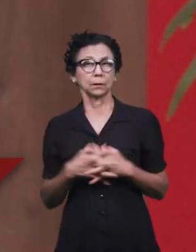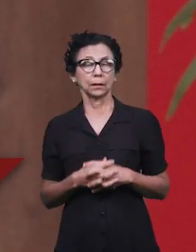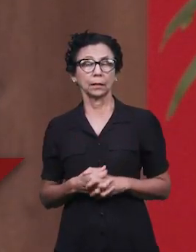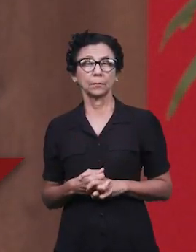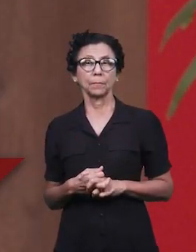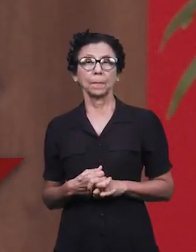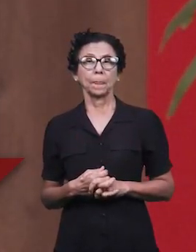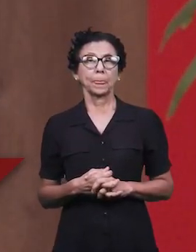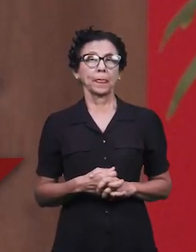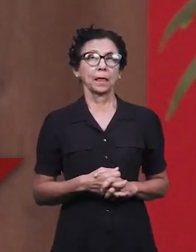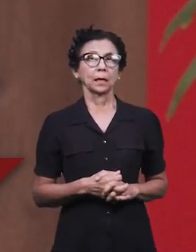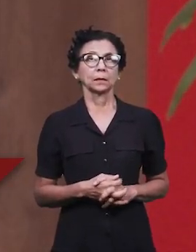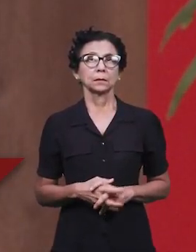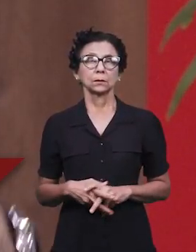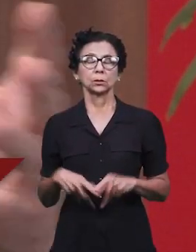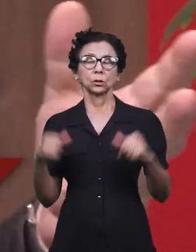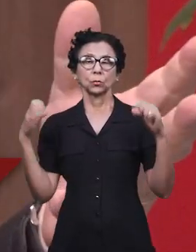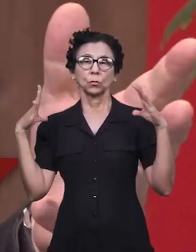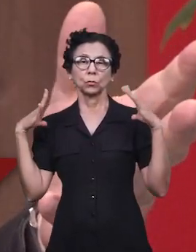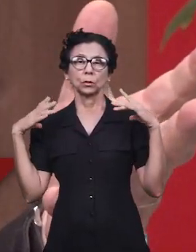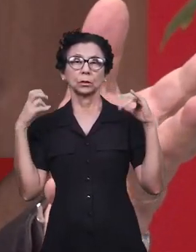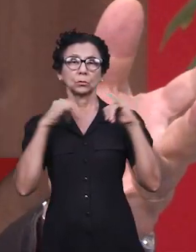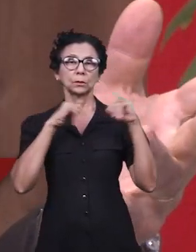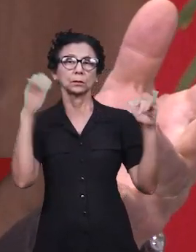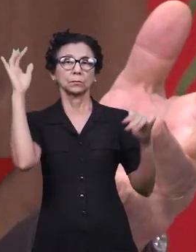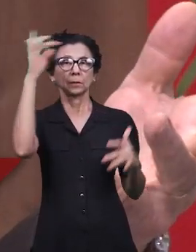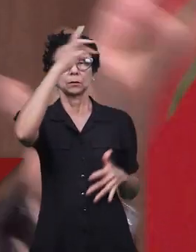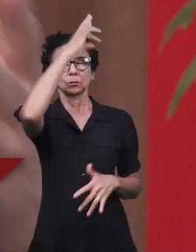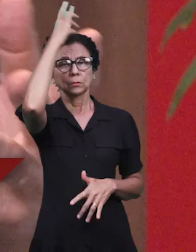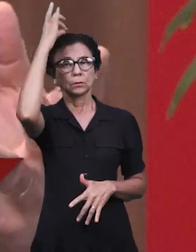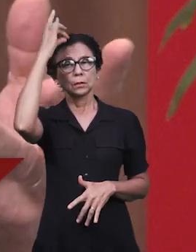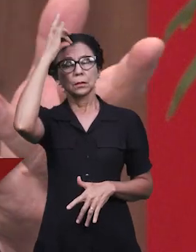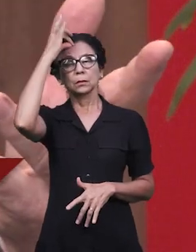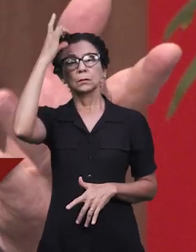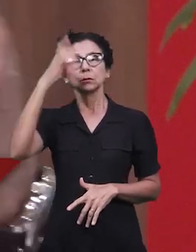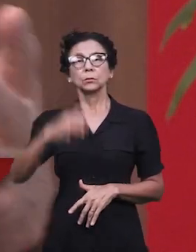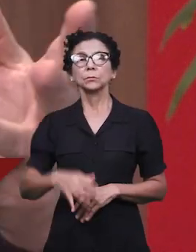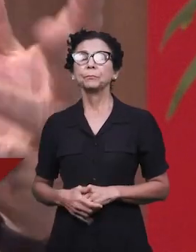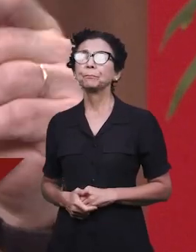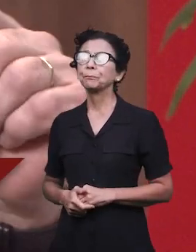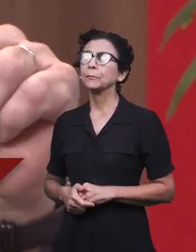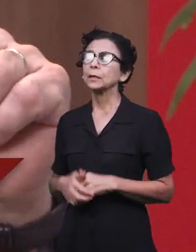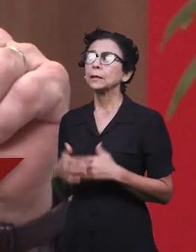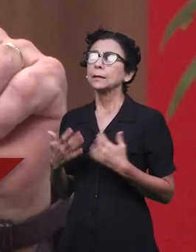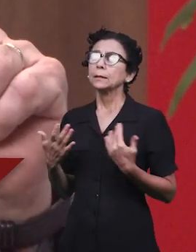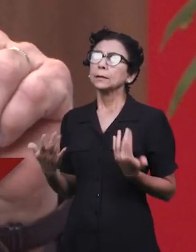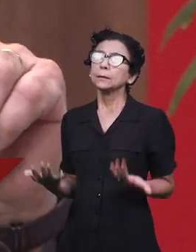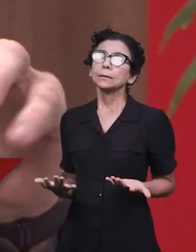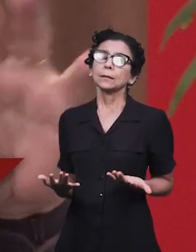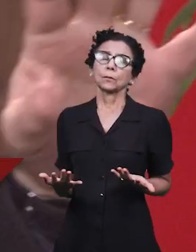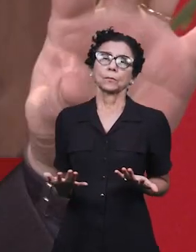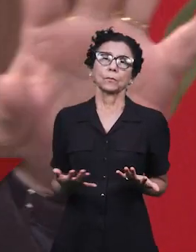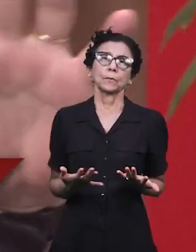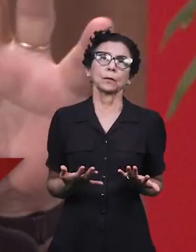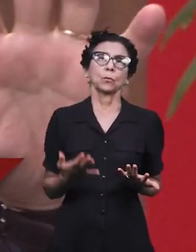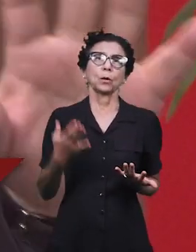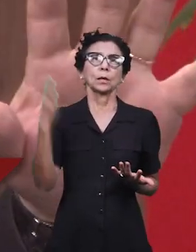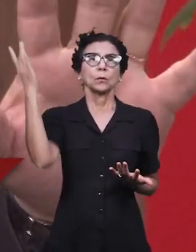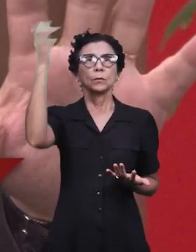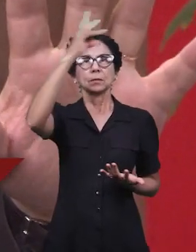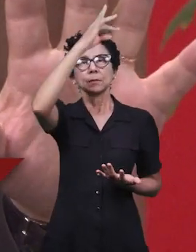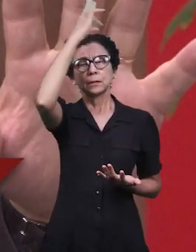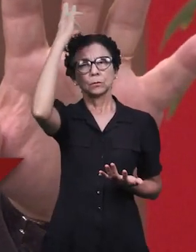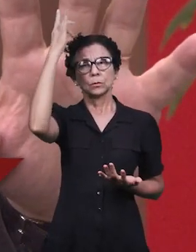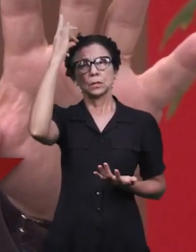Santo. Agora, o Espírito Santo, ele é acessível a todos, né? A palavra